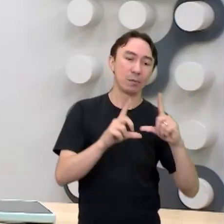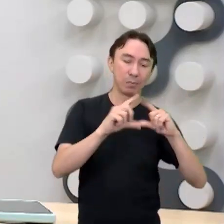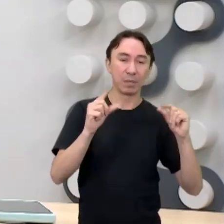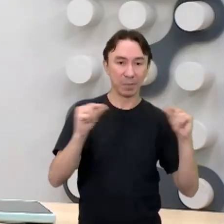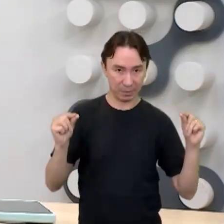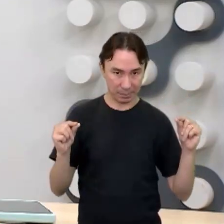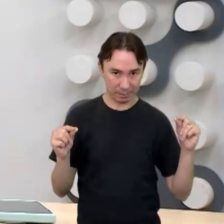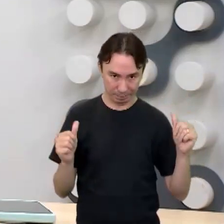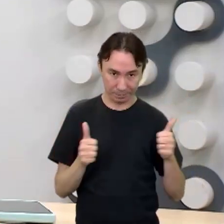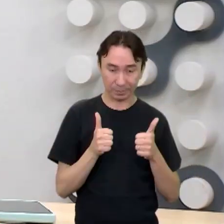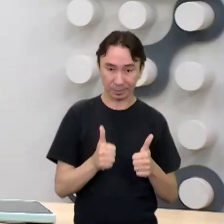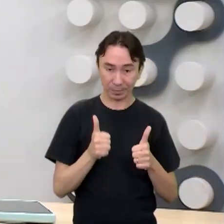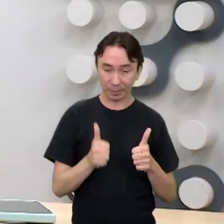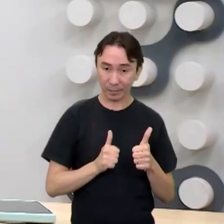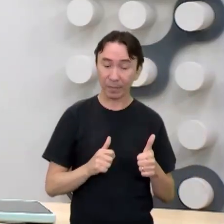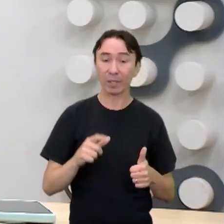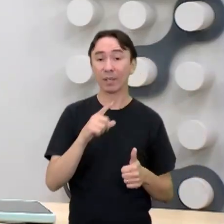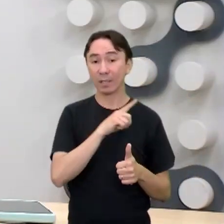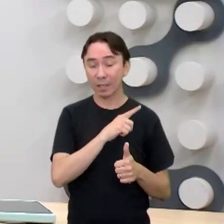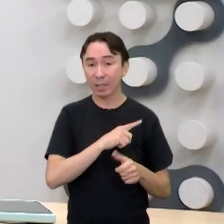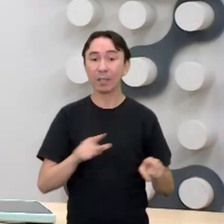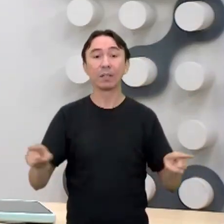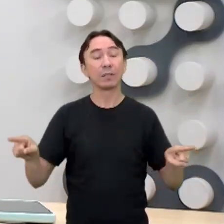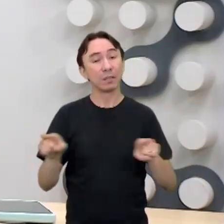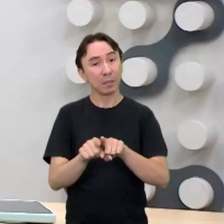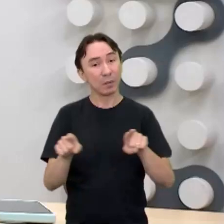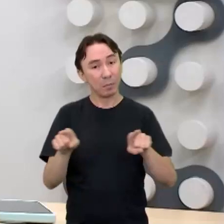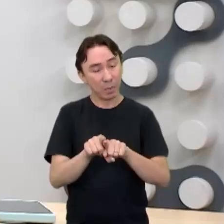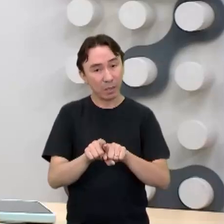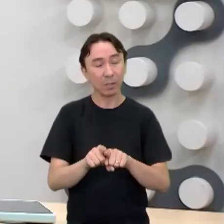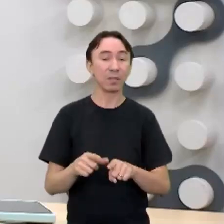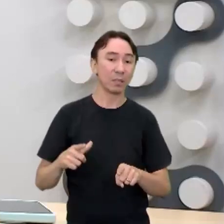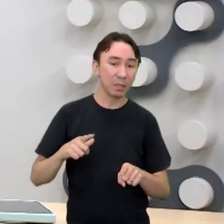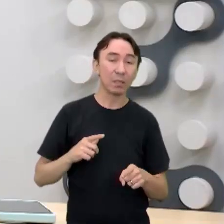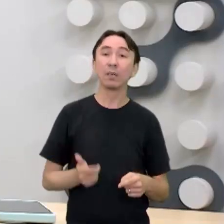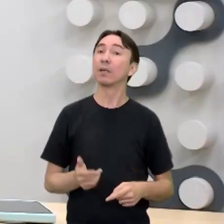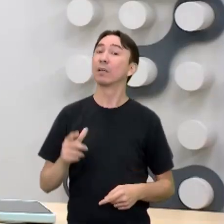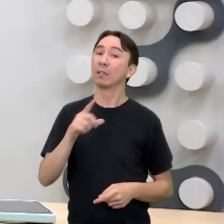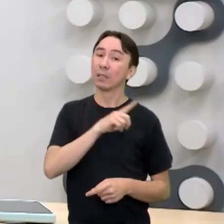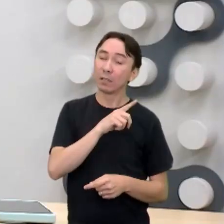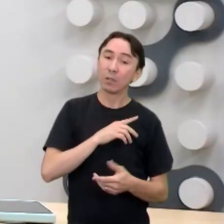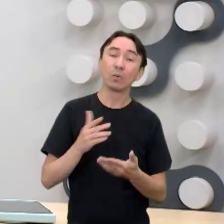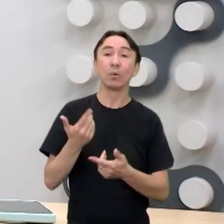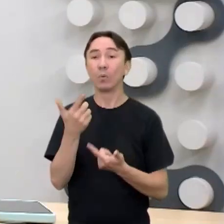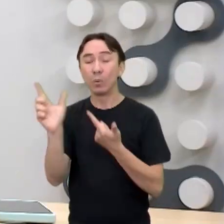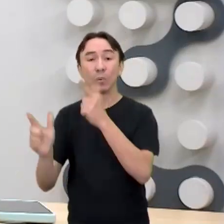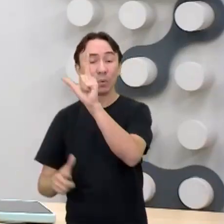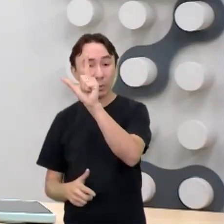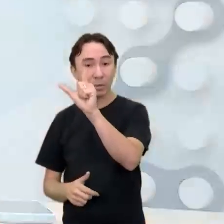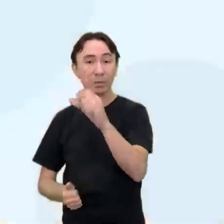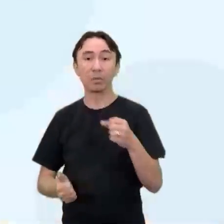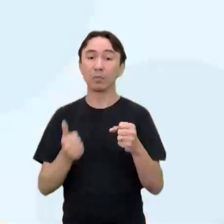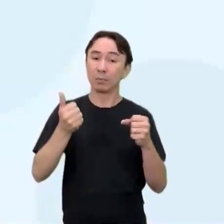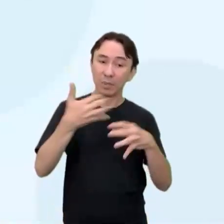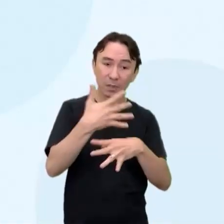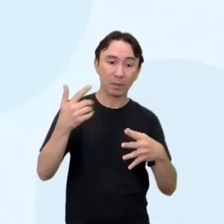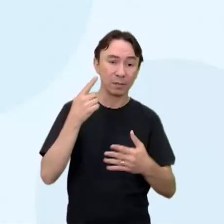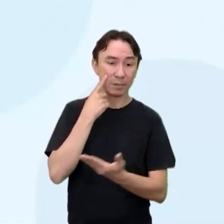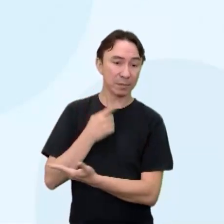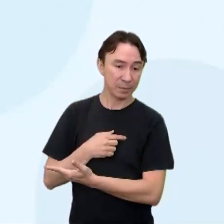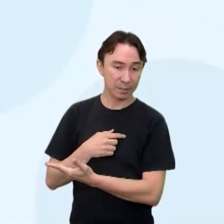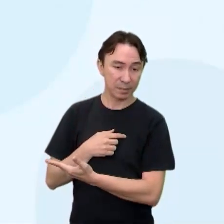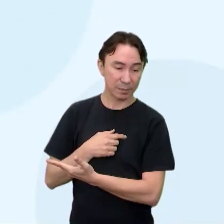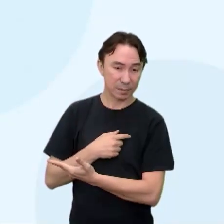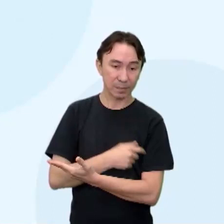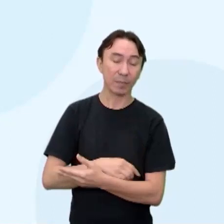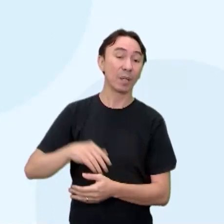nacional. E aí nós temos as metrópoles, que também têm as suas influências, né, dentro aí do nosso país. Então tá lá, Manaus,